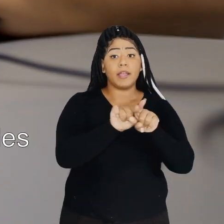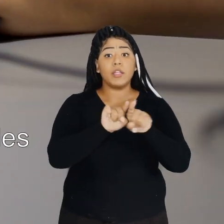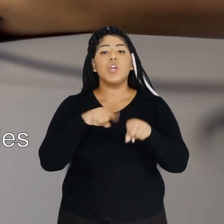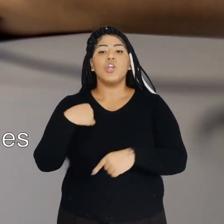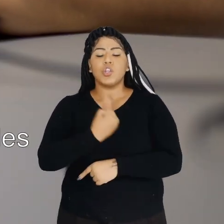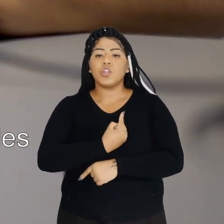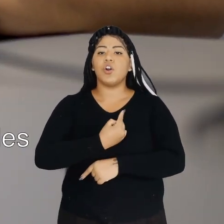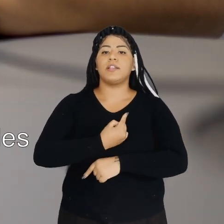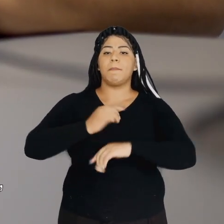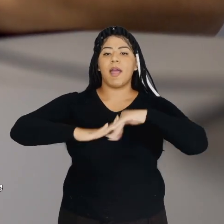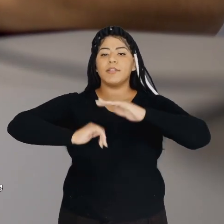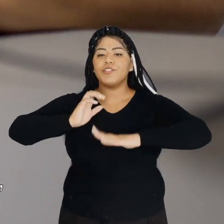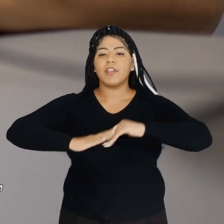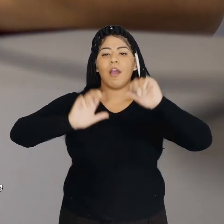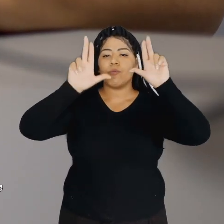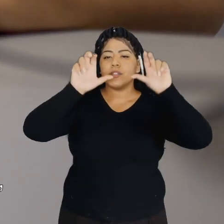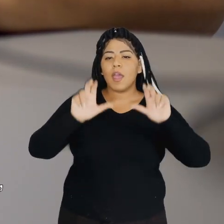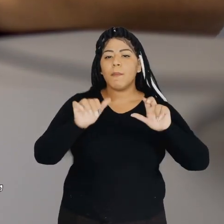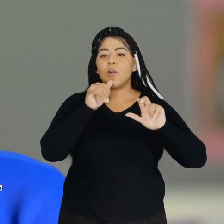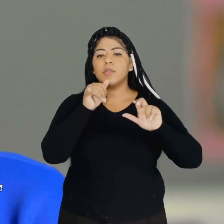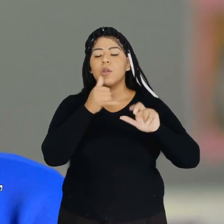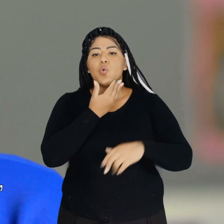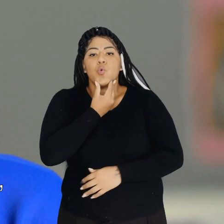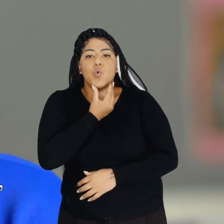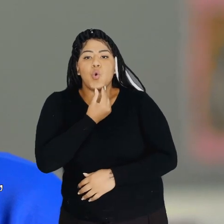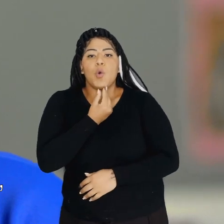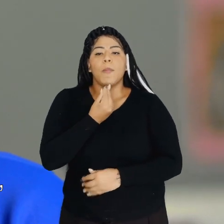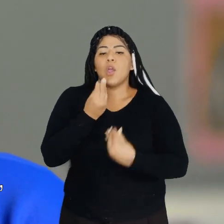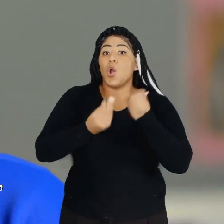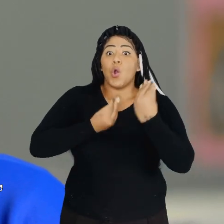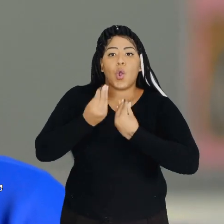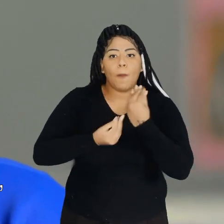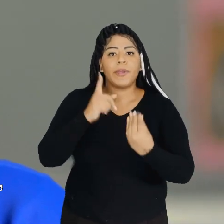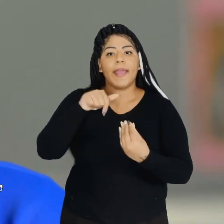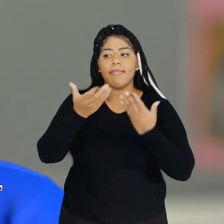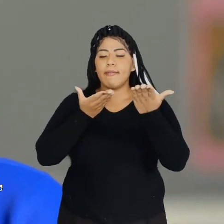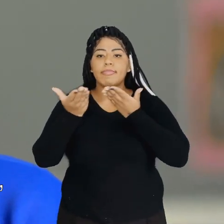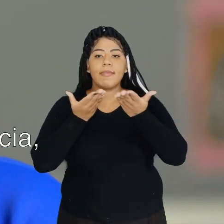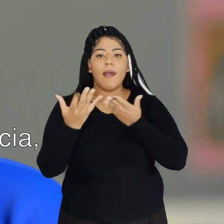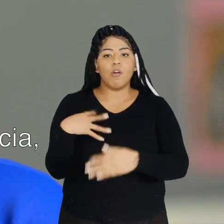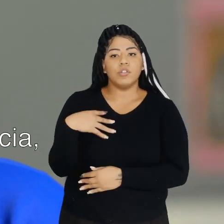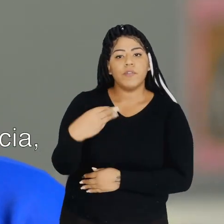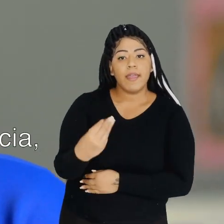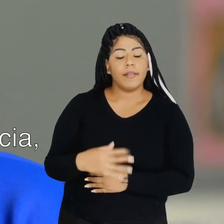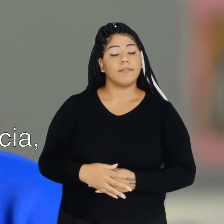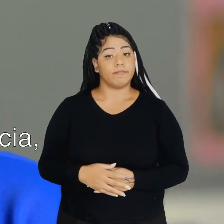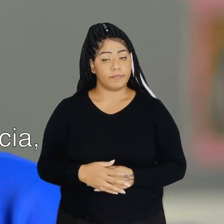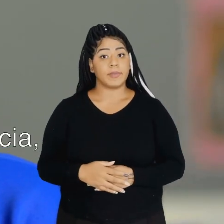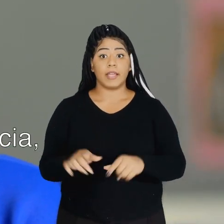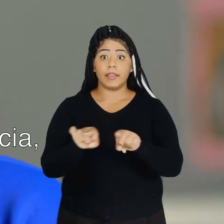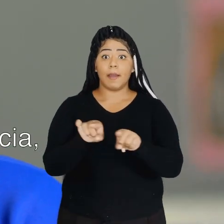alguns temas com eles, né? Em relação à masculinidade, à questão da paternidade positiva, entendeu? A questão